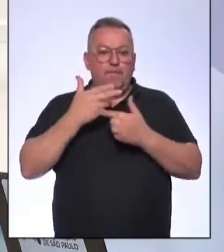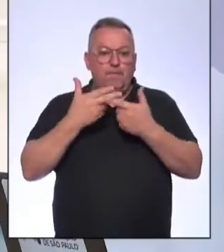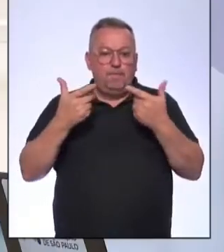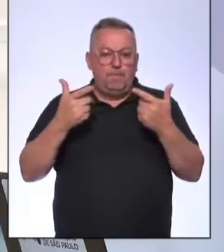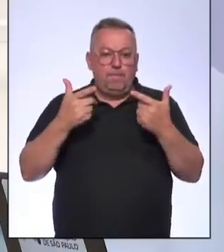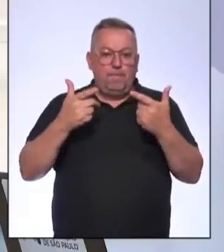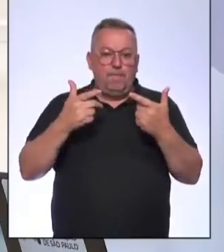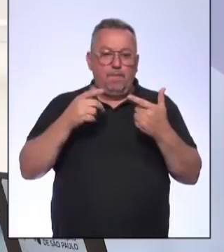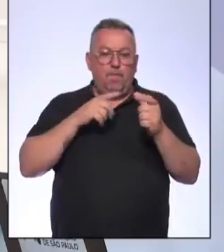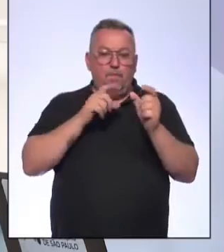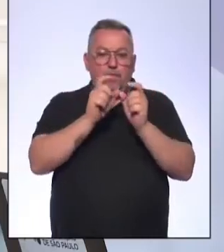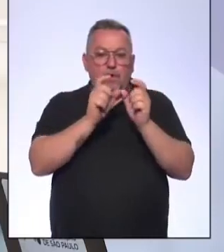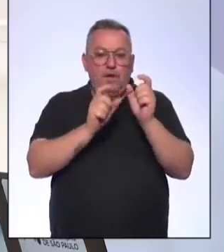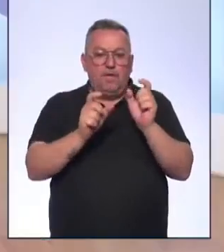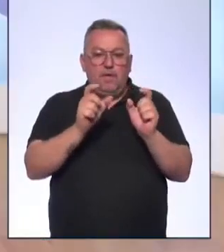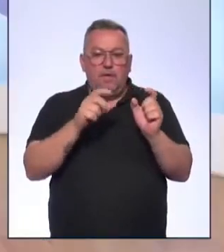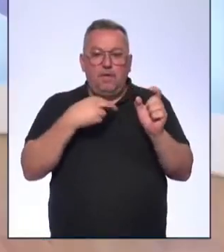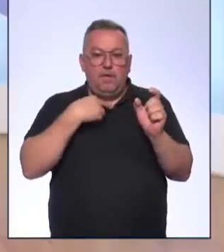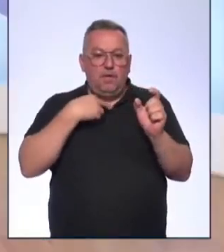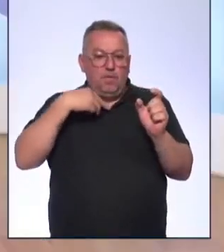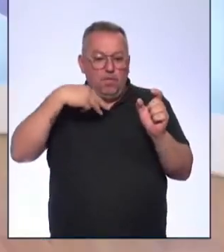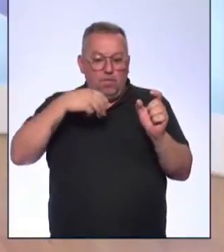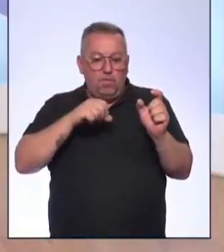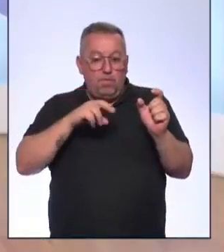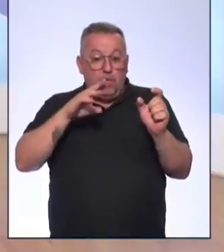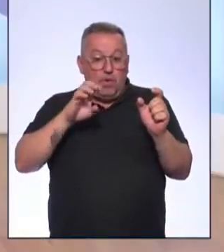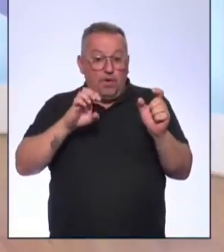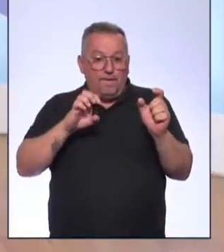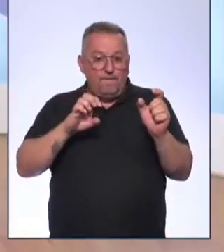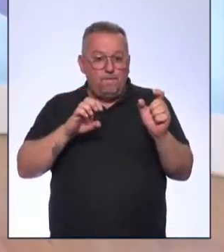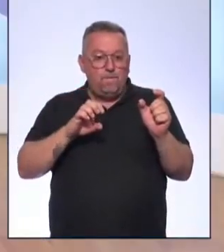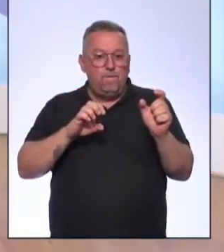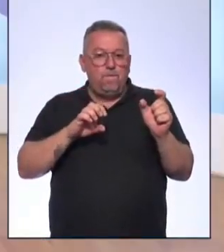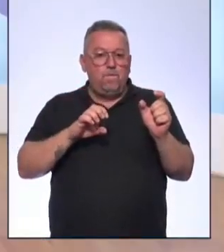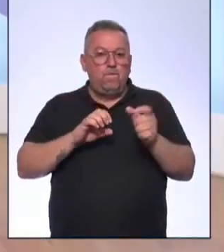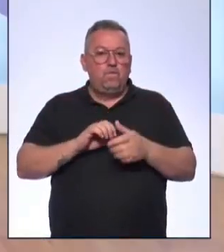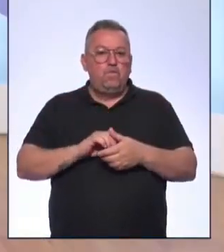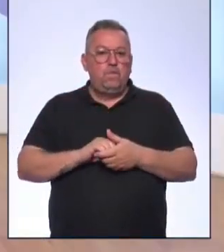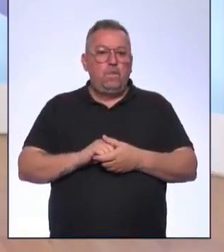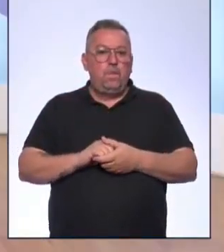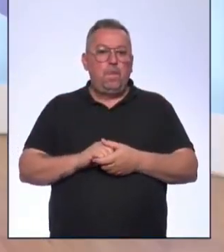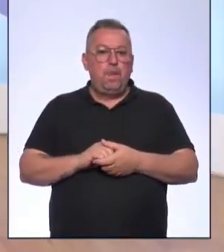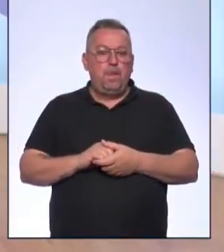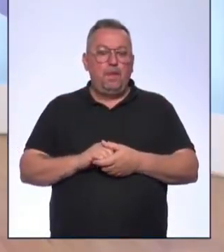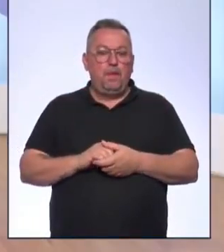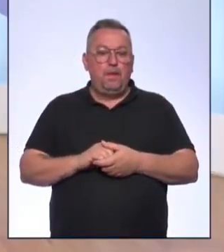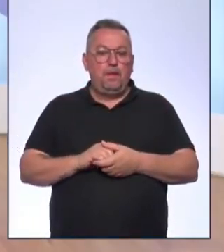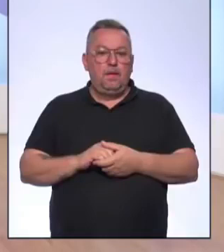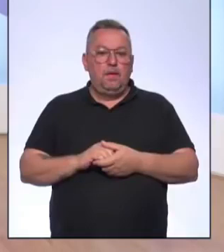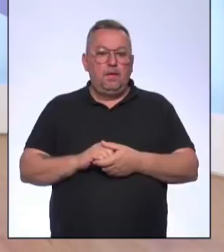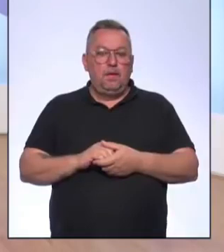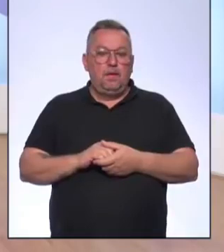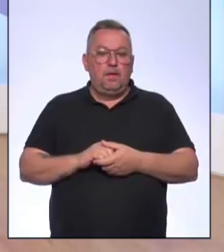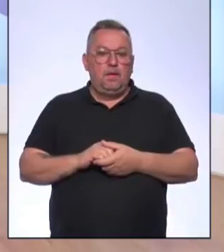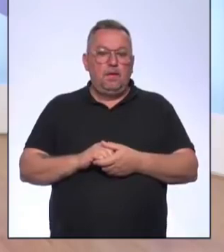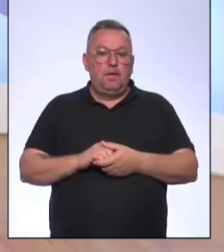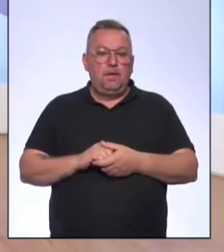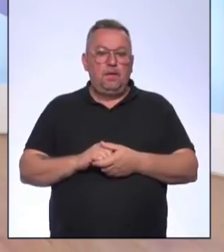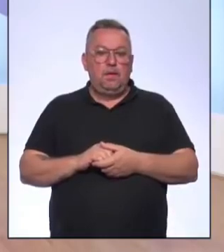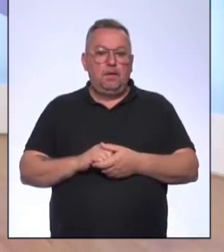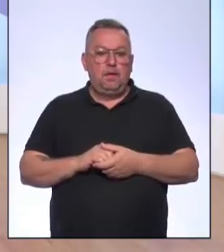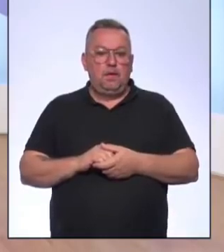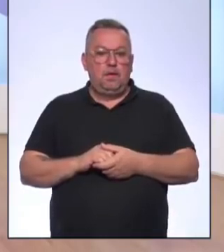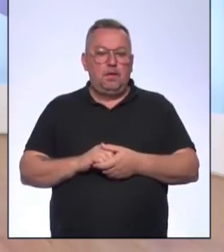tiver palavras curtas, você não pode usar o more. Então, great vai virar